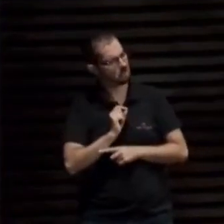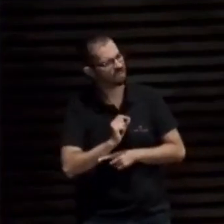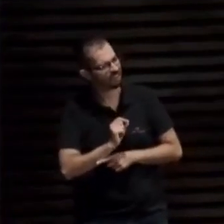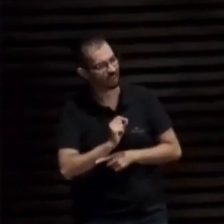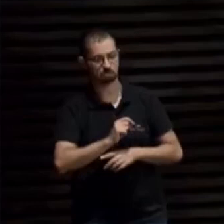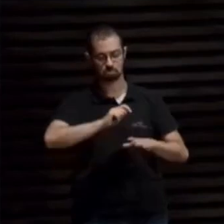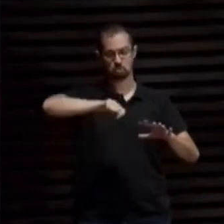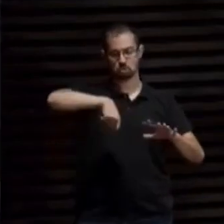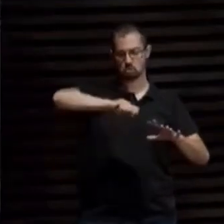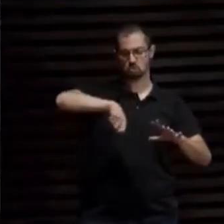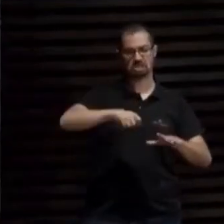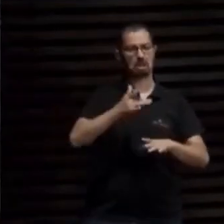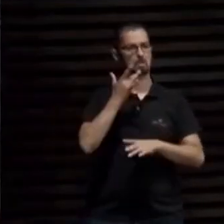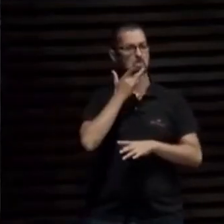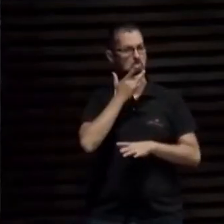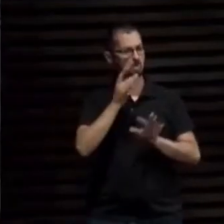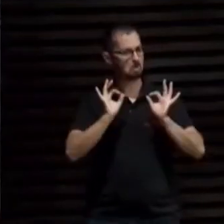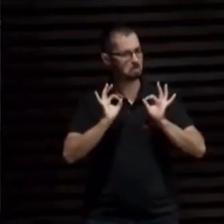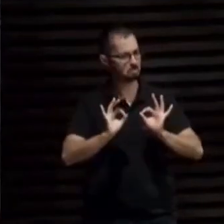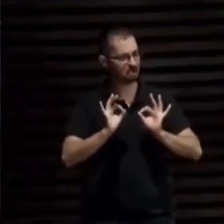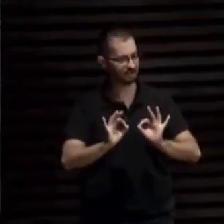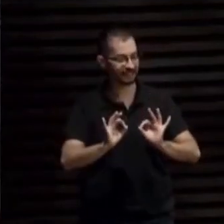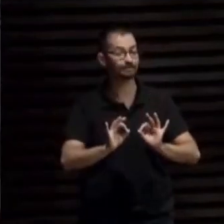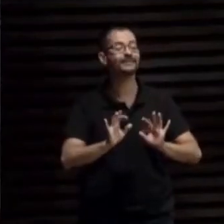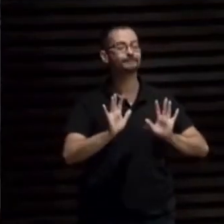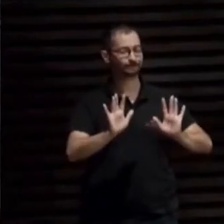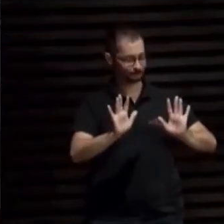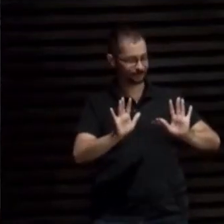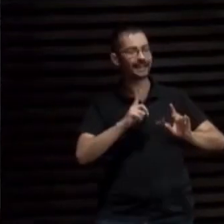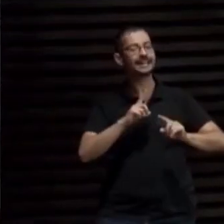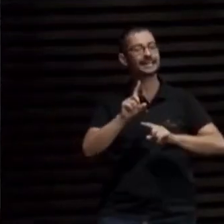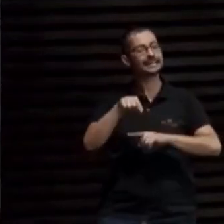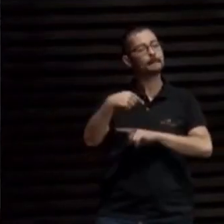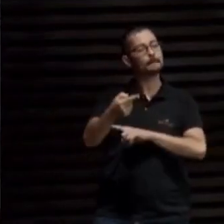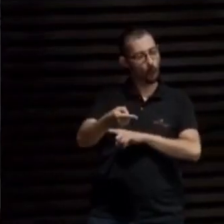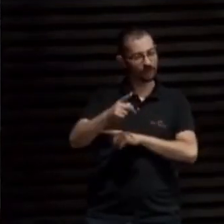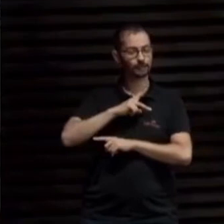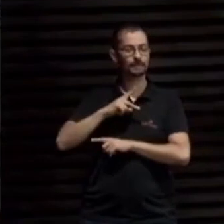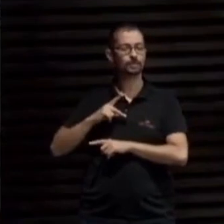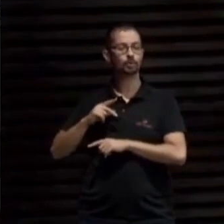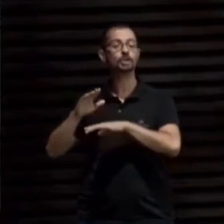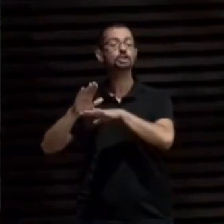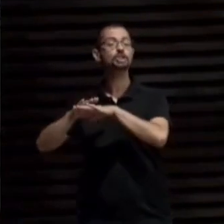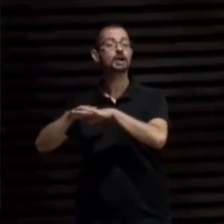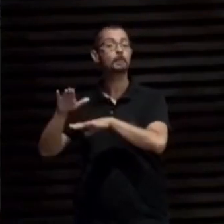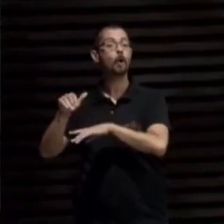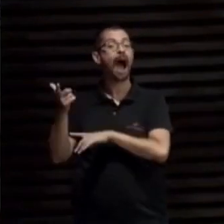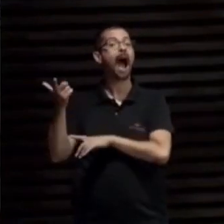O pastor depois foi convidado pela outra irmã e chegou lá, ela, na outra,